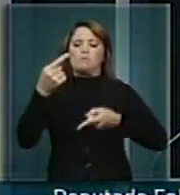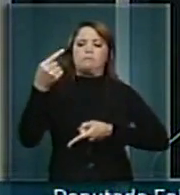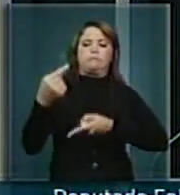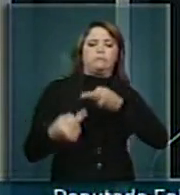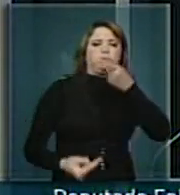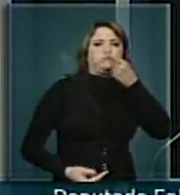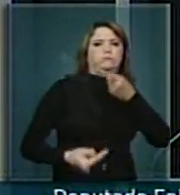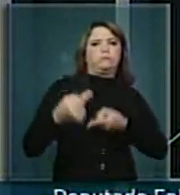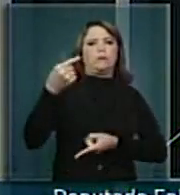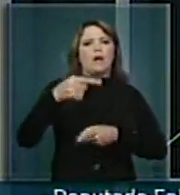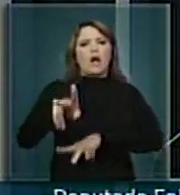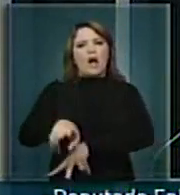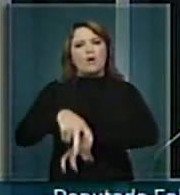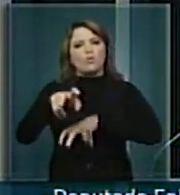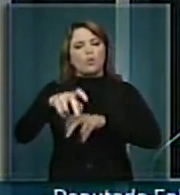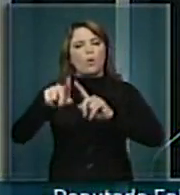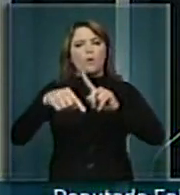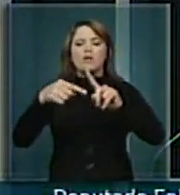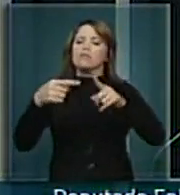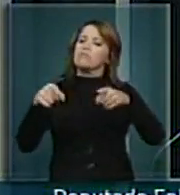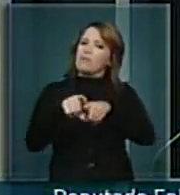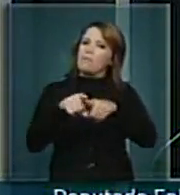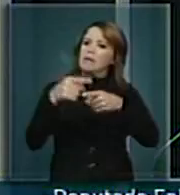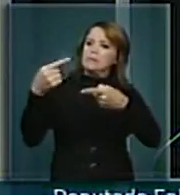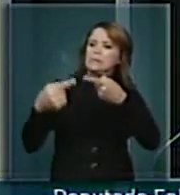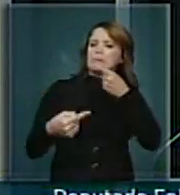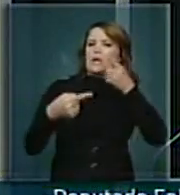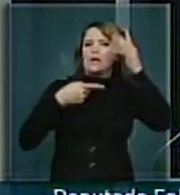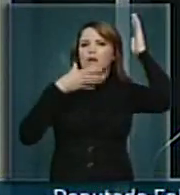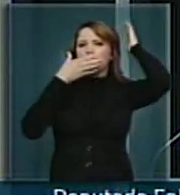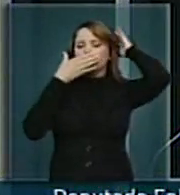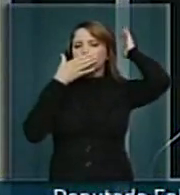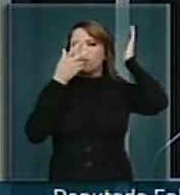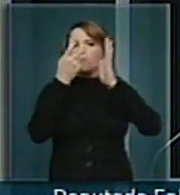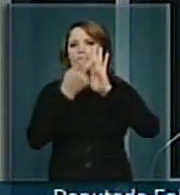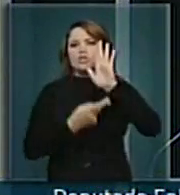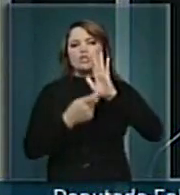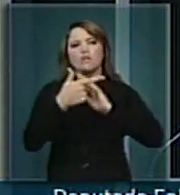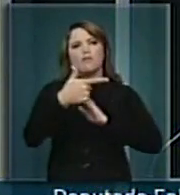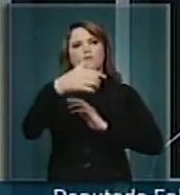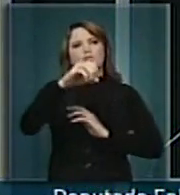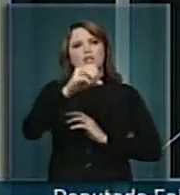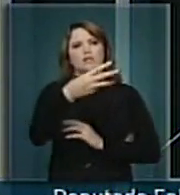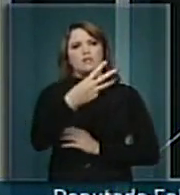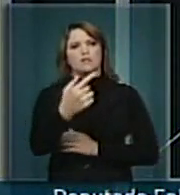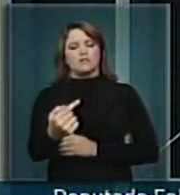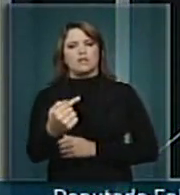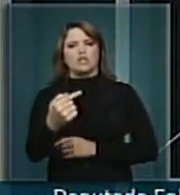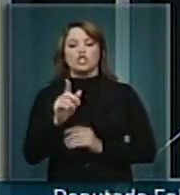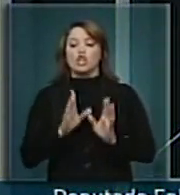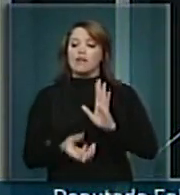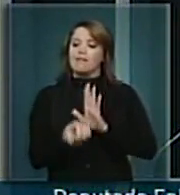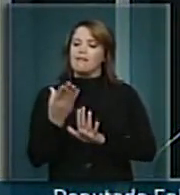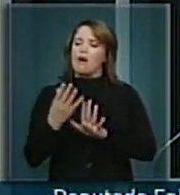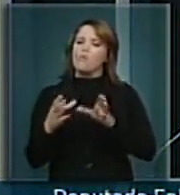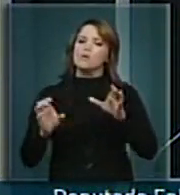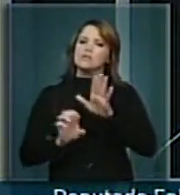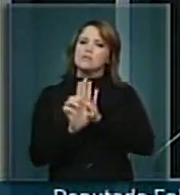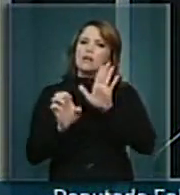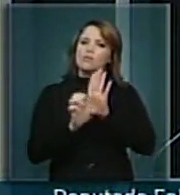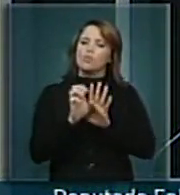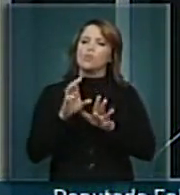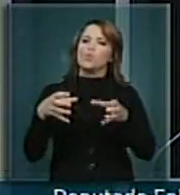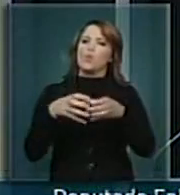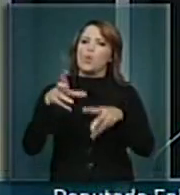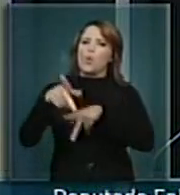produtores. Projeto de Lei 2057 de 91, que cria o Estatuto dos Povos Indígenas,